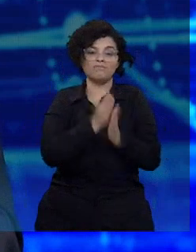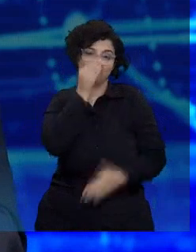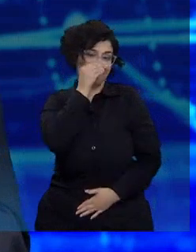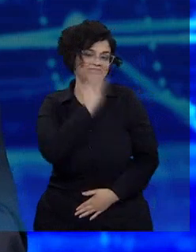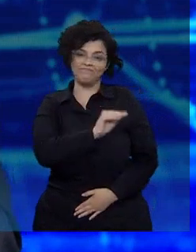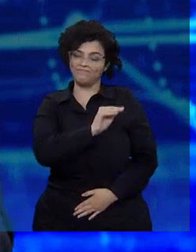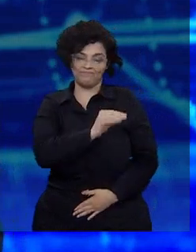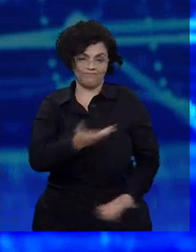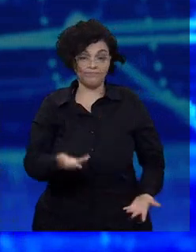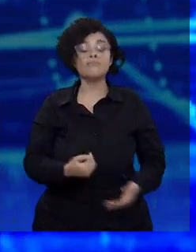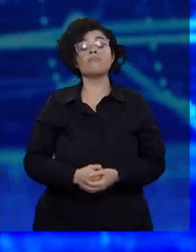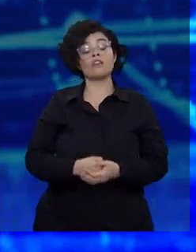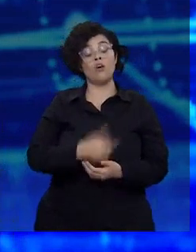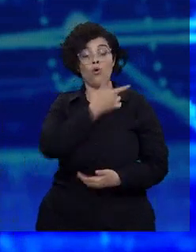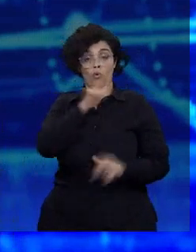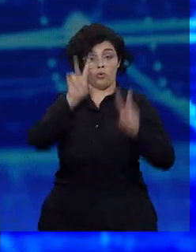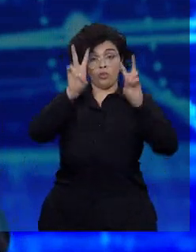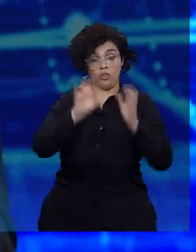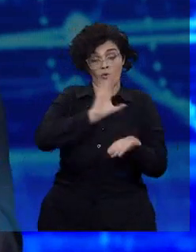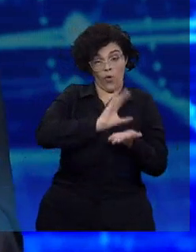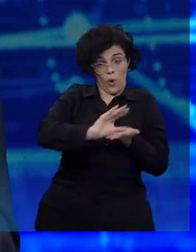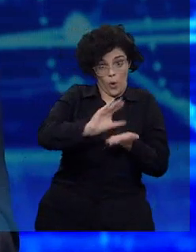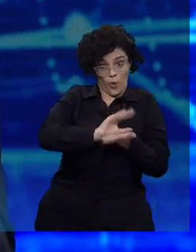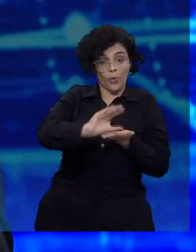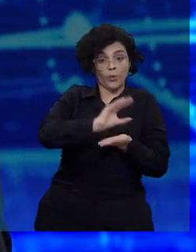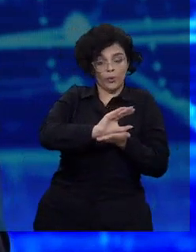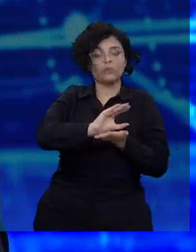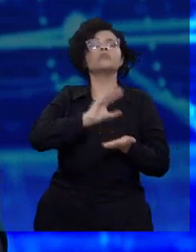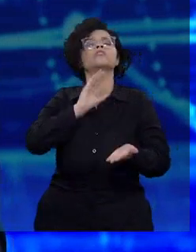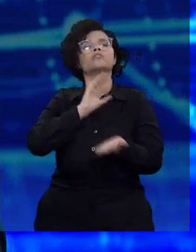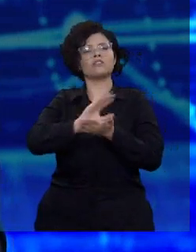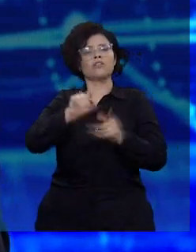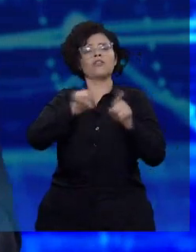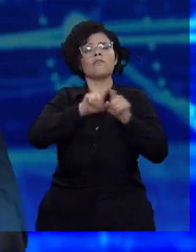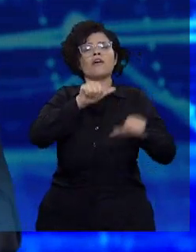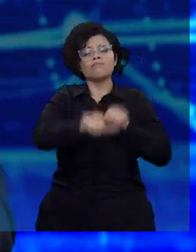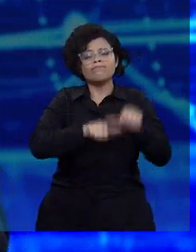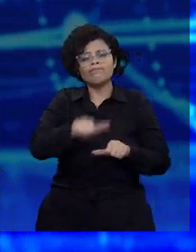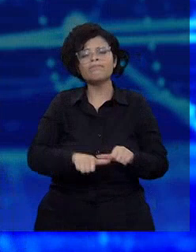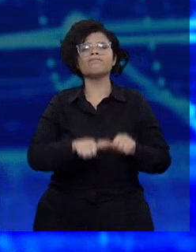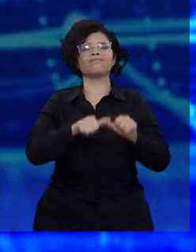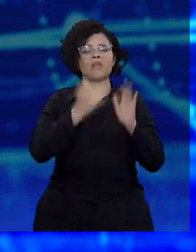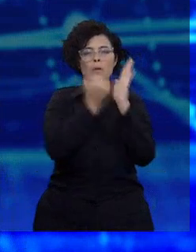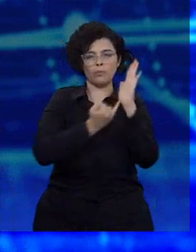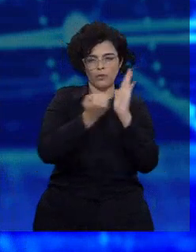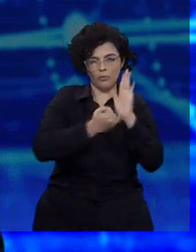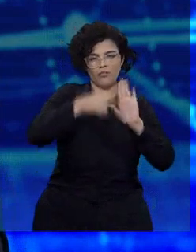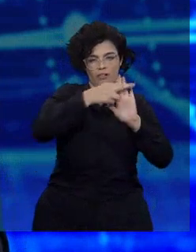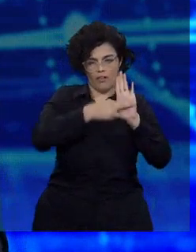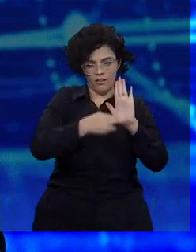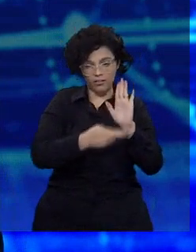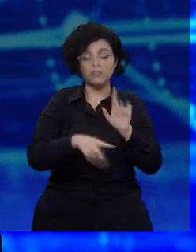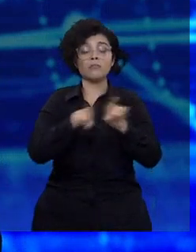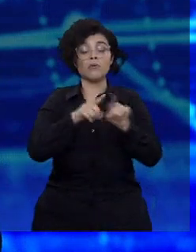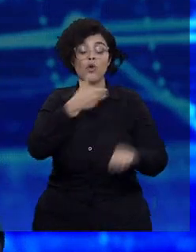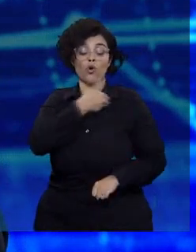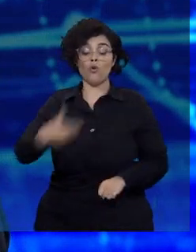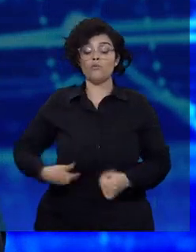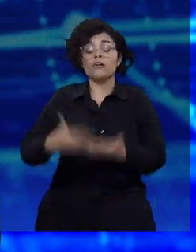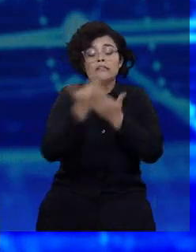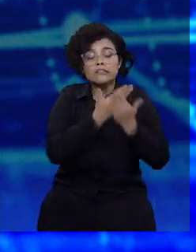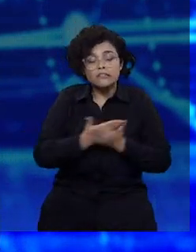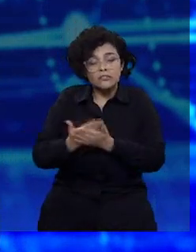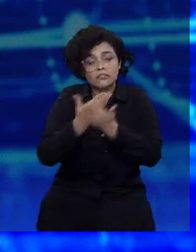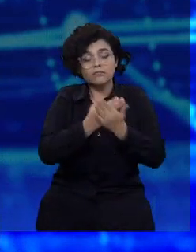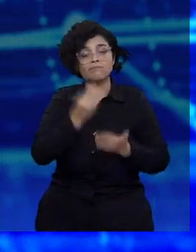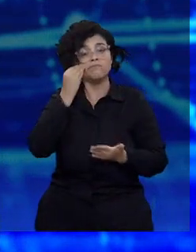a questão de recurso não apenas isso na reforma tributária bem como o nosso governo estuda ao